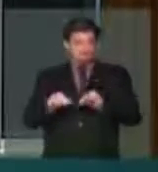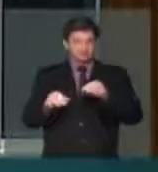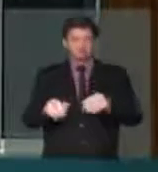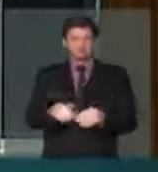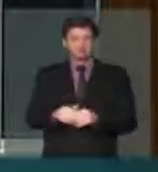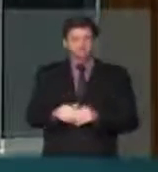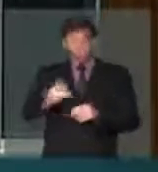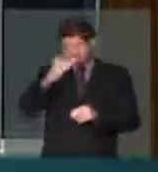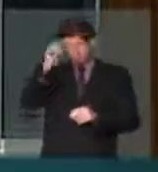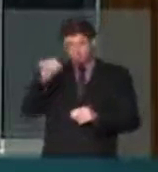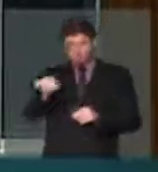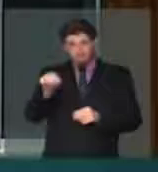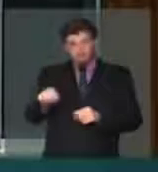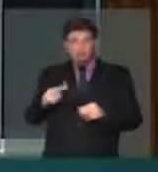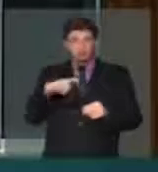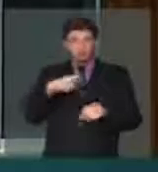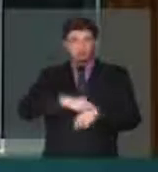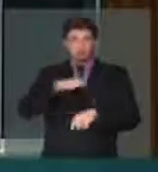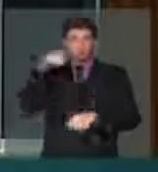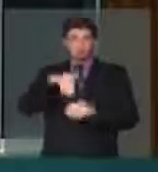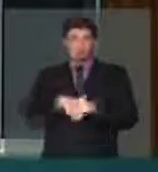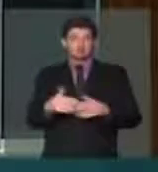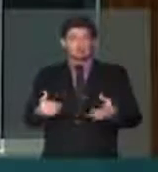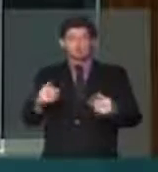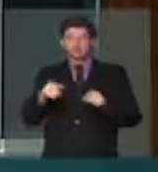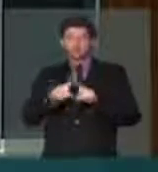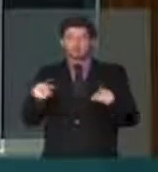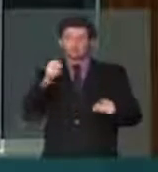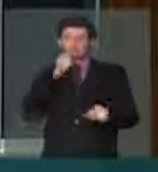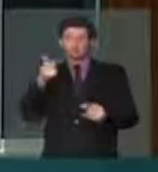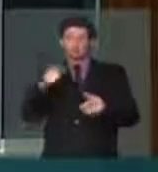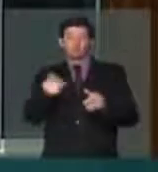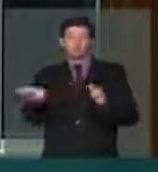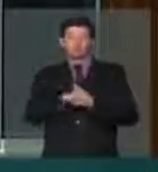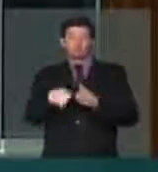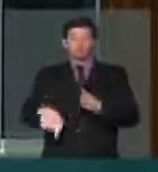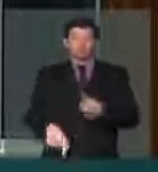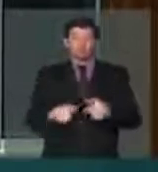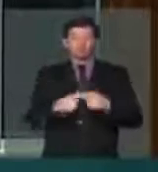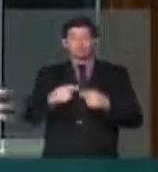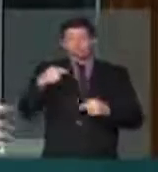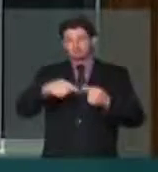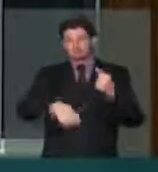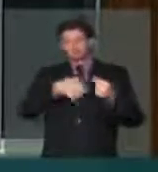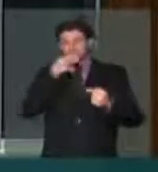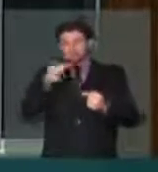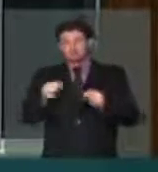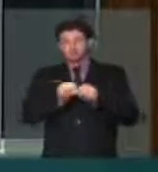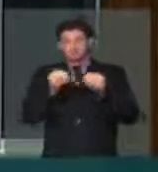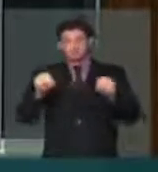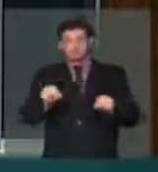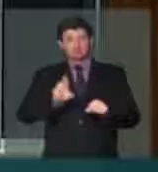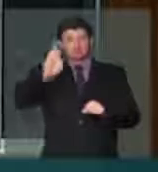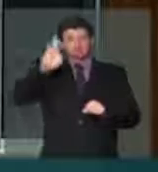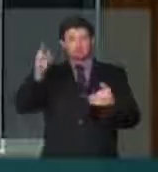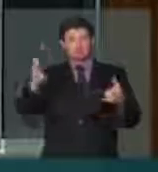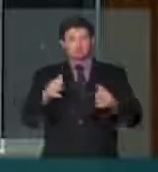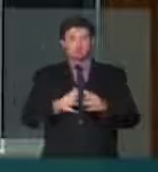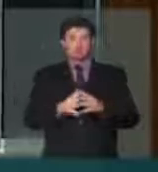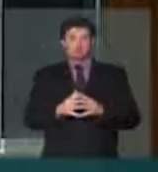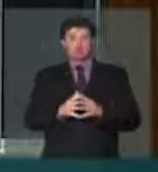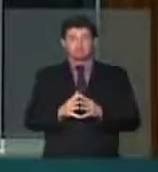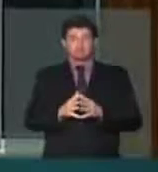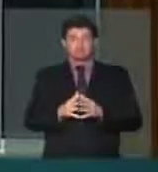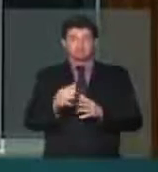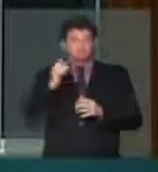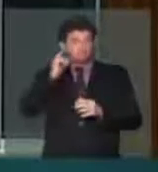situação, daquele eleito que teria muito mais voto e aqui não chegou por uma anormalidade do sistema de representação que nós